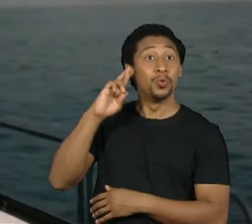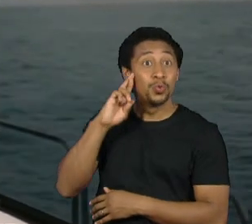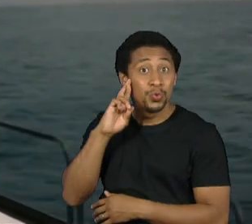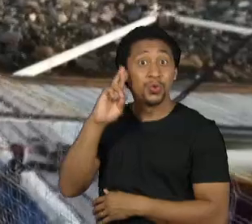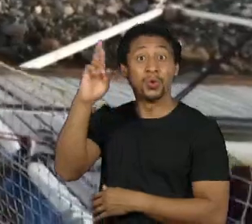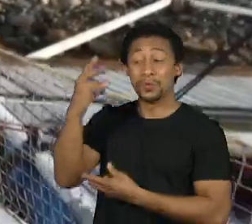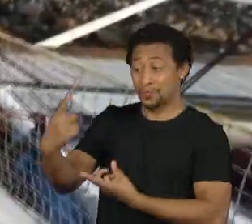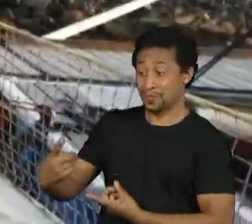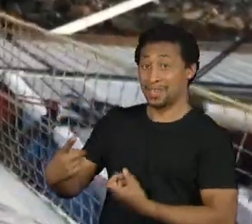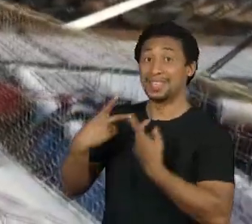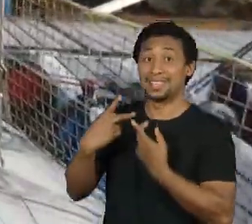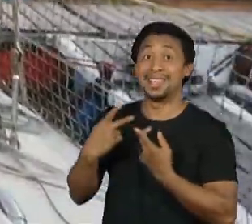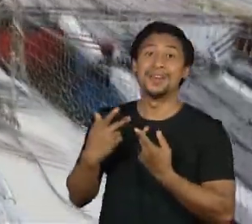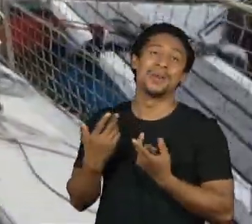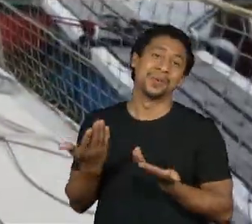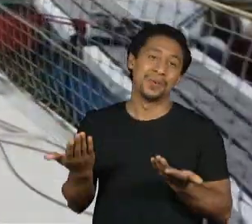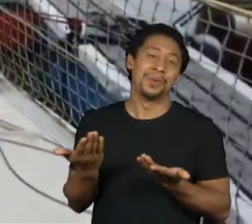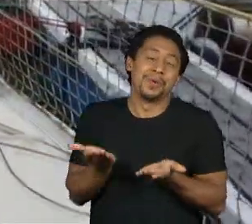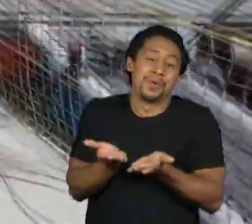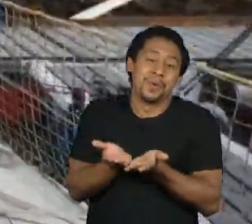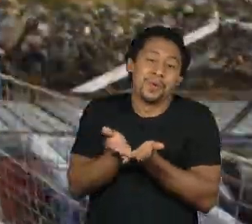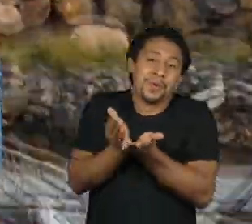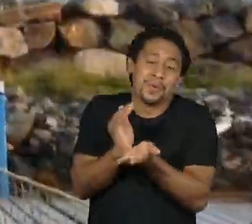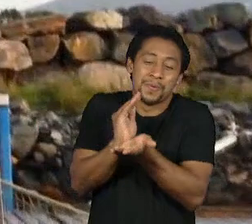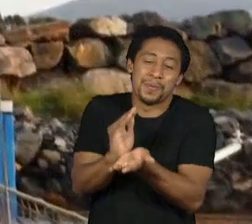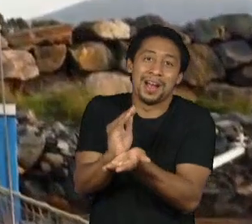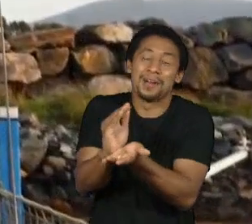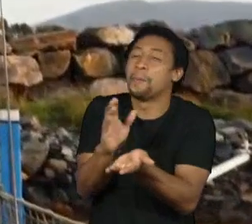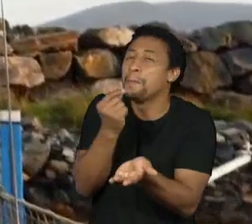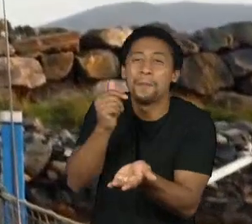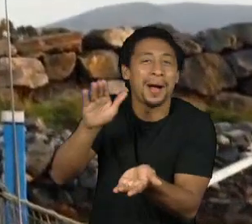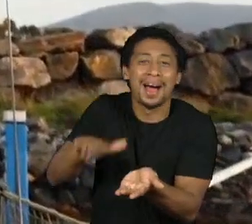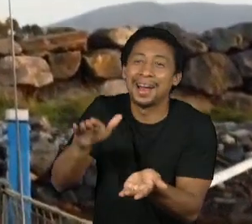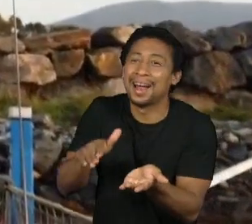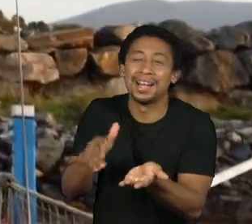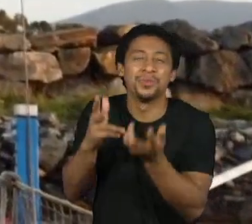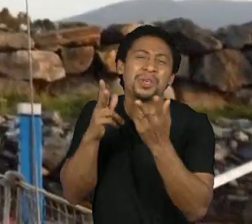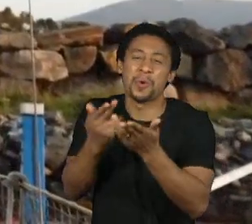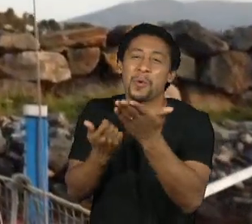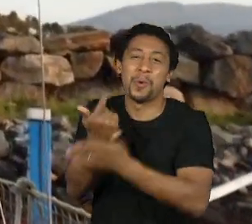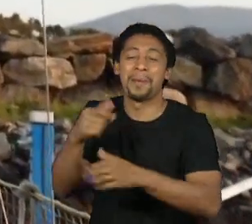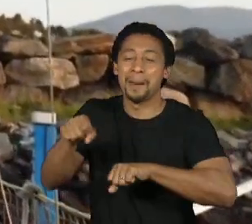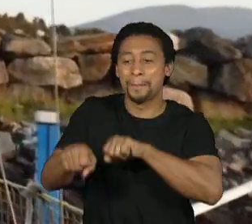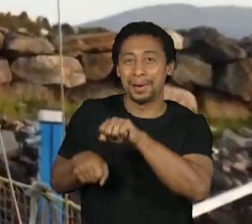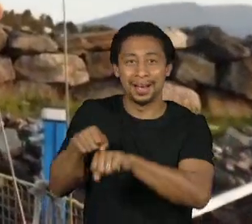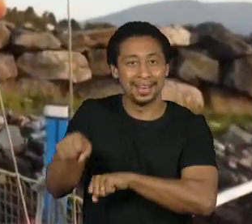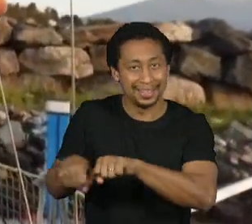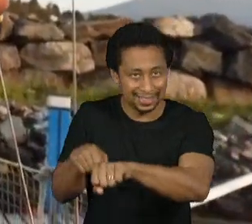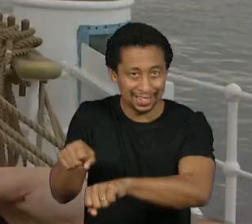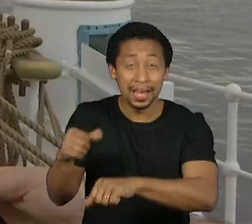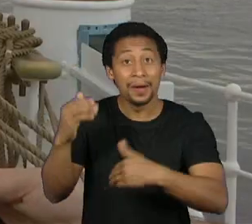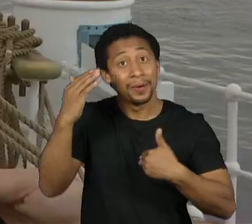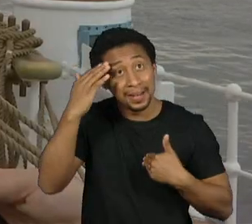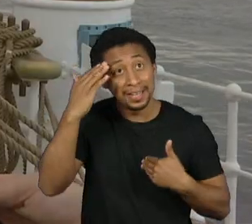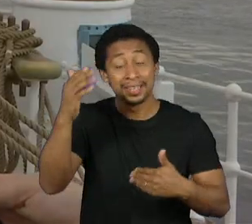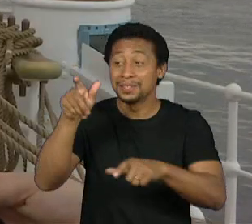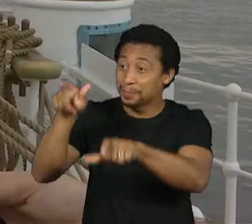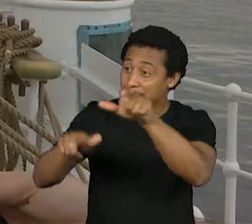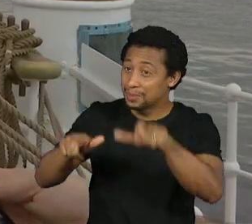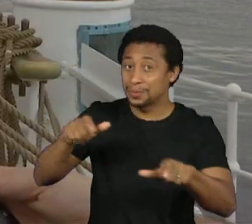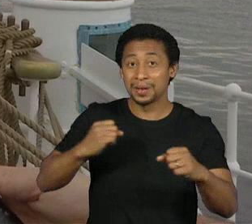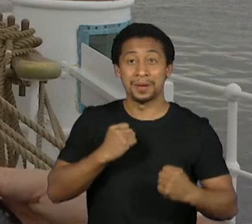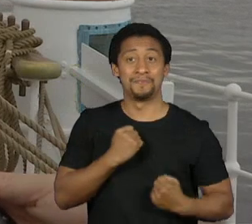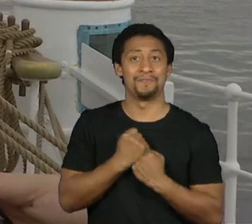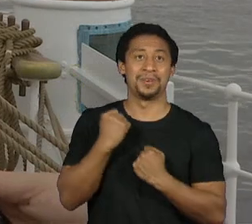vender o barco pelo preço de uma bike. Então foi muito graças a essas pessoas, né, que me apoiaram no